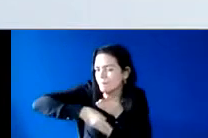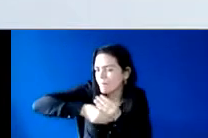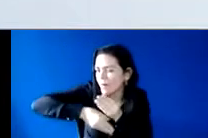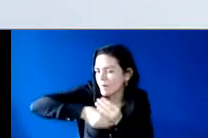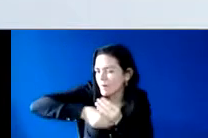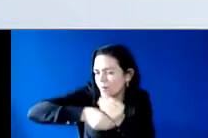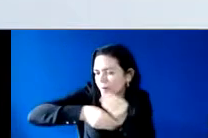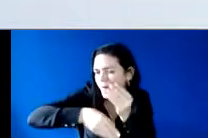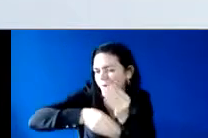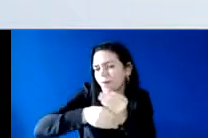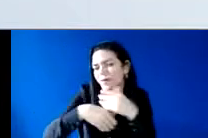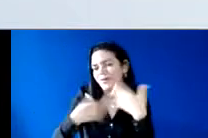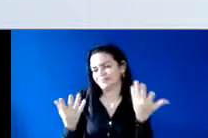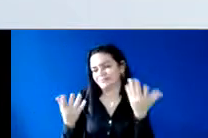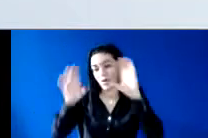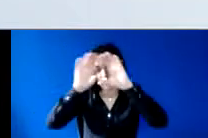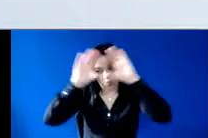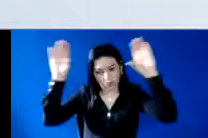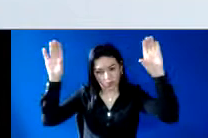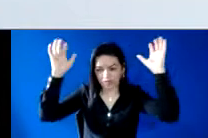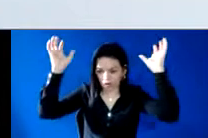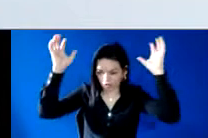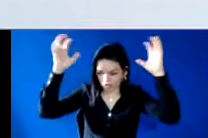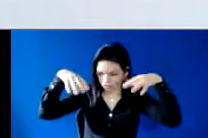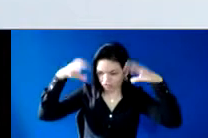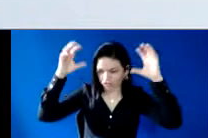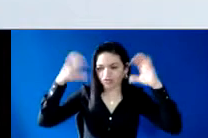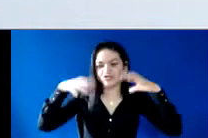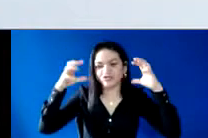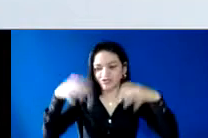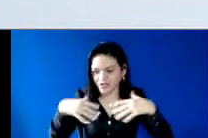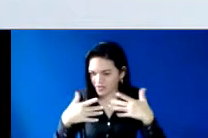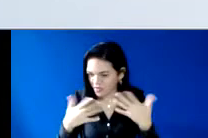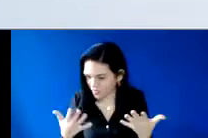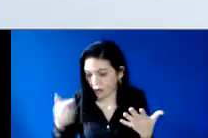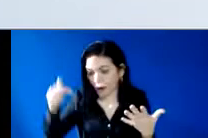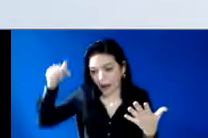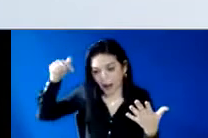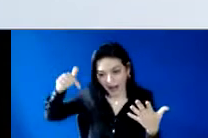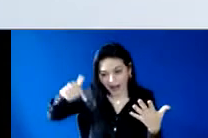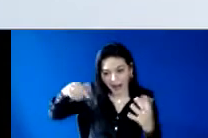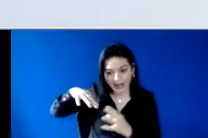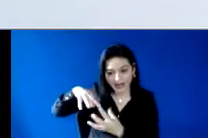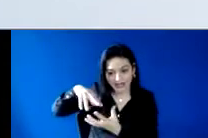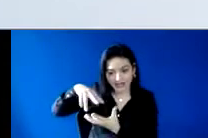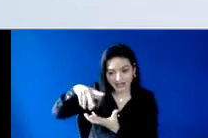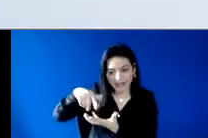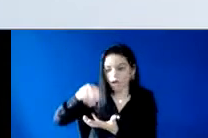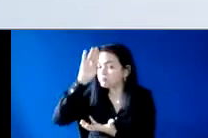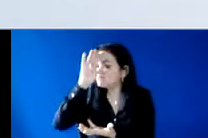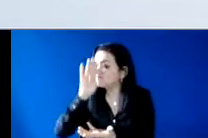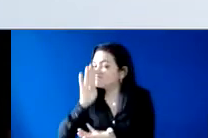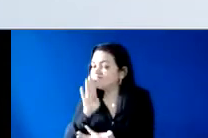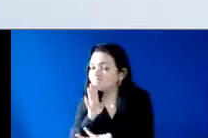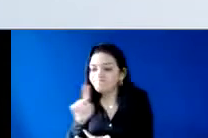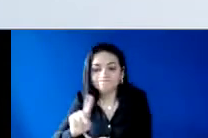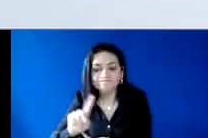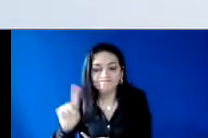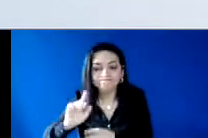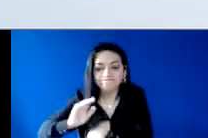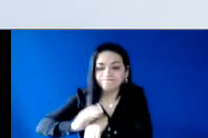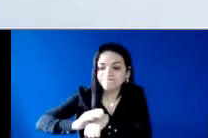são a chuva, talvez, né? Mas as coisas na terra, elas são construídas. Isso não é gratuito, isso não veio de graça.